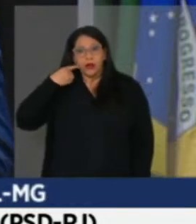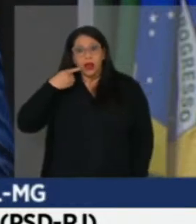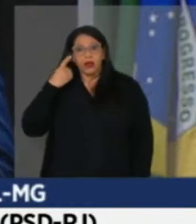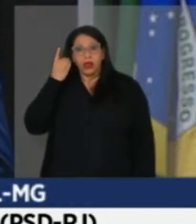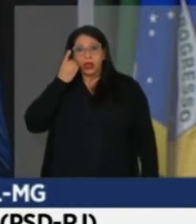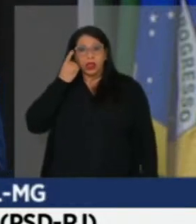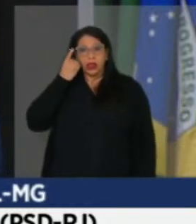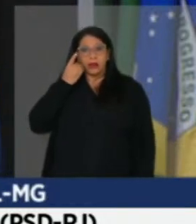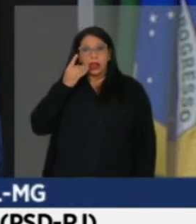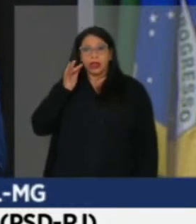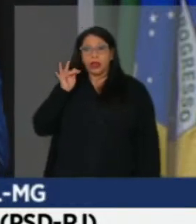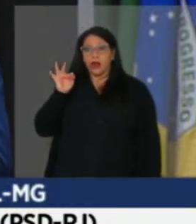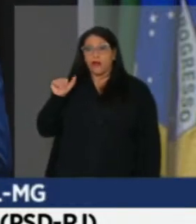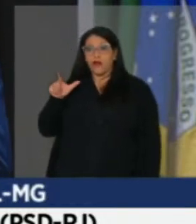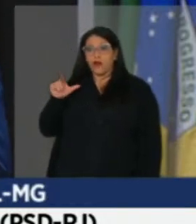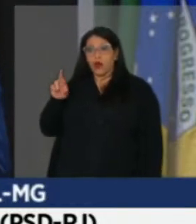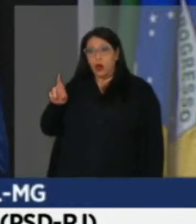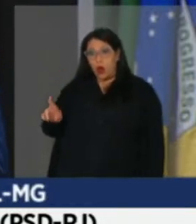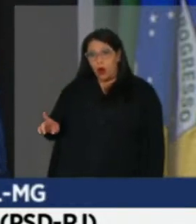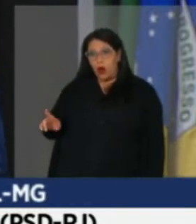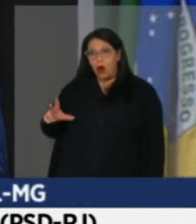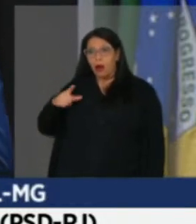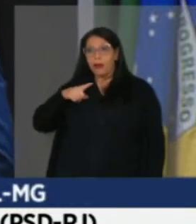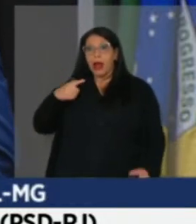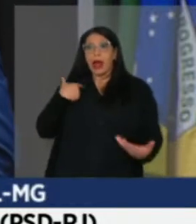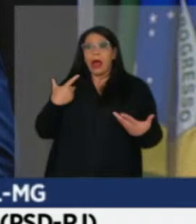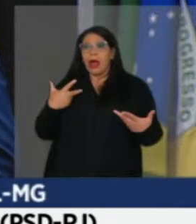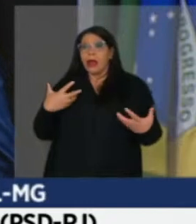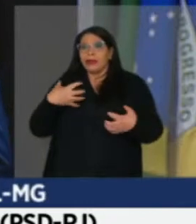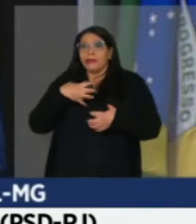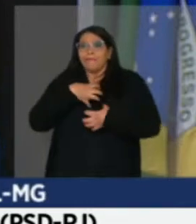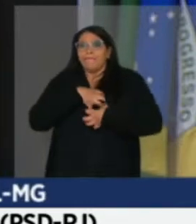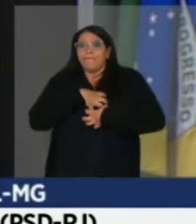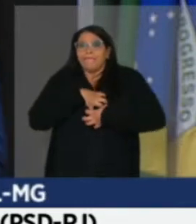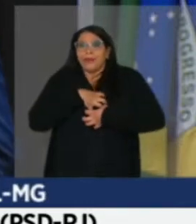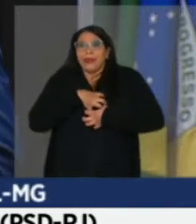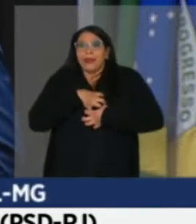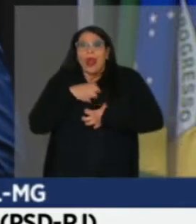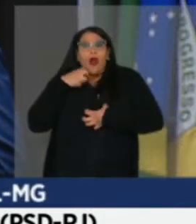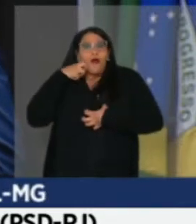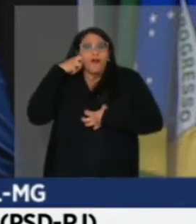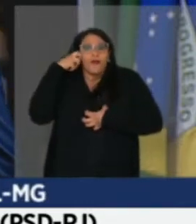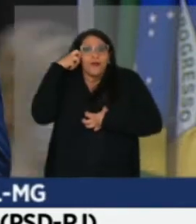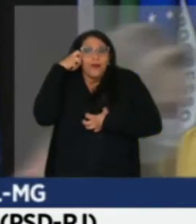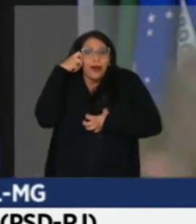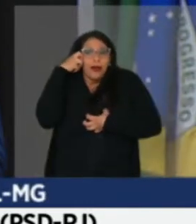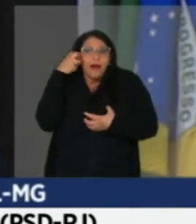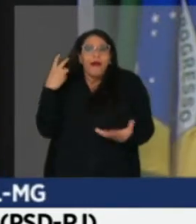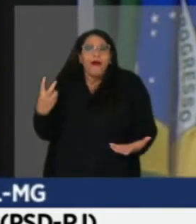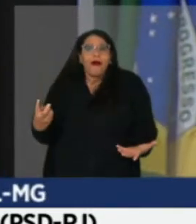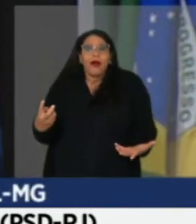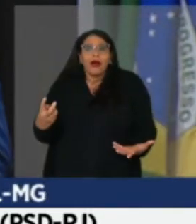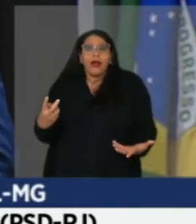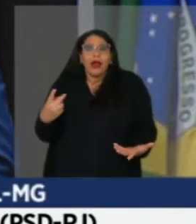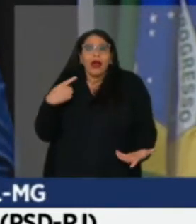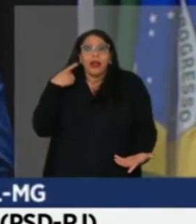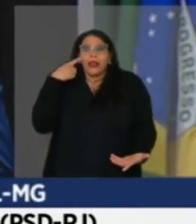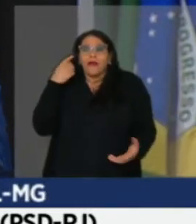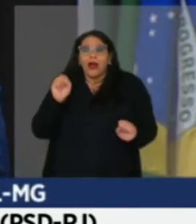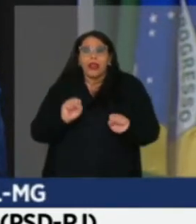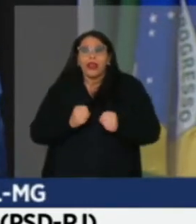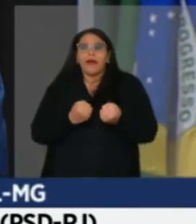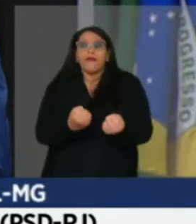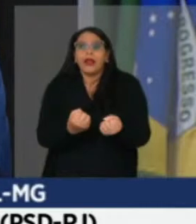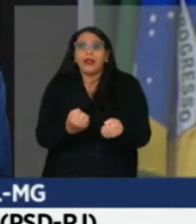deputada Flor de Lis, nós nos sentimos constrangidos com a abordagem da defesa a esta casa,